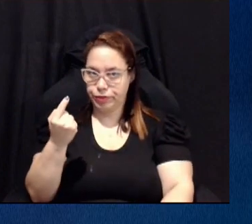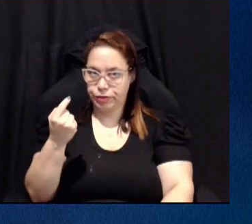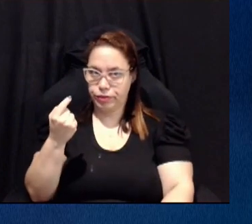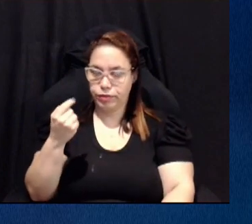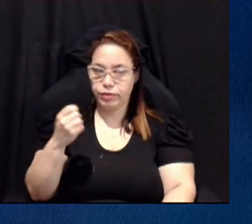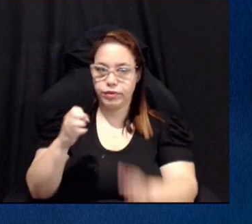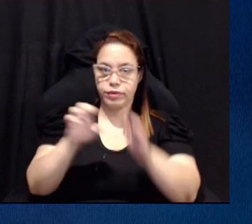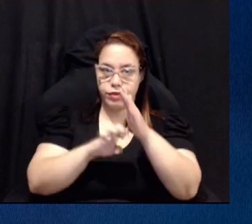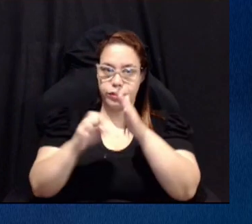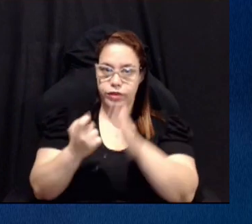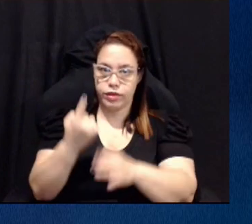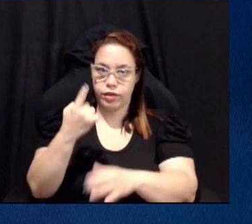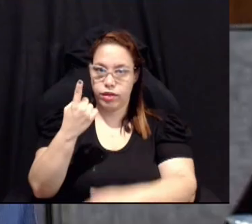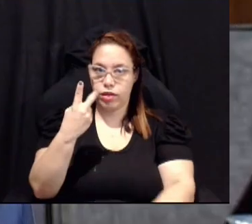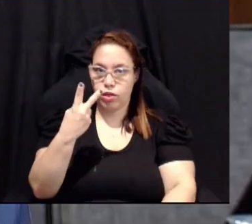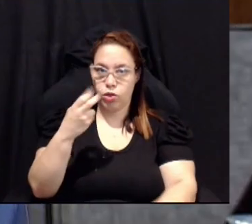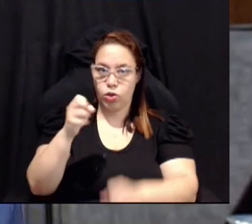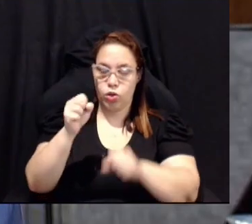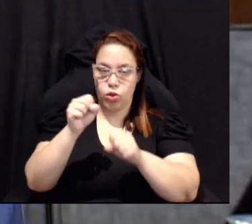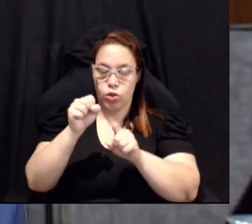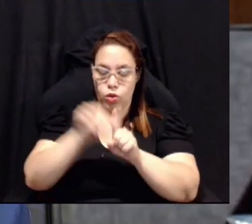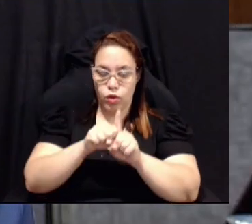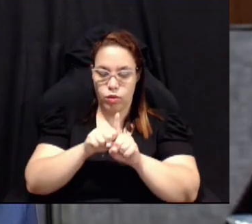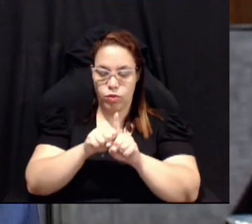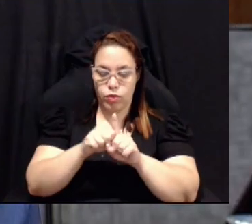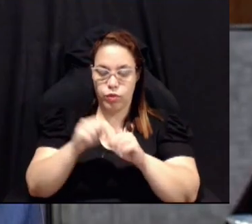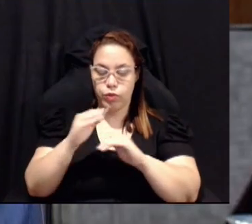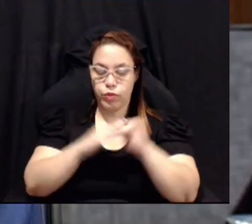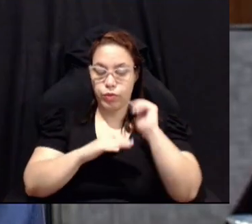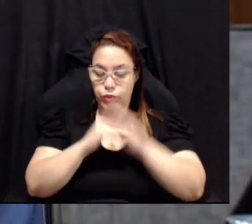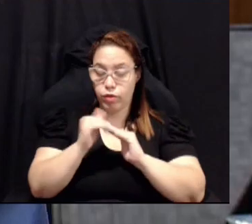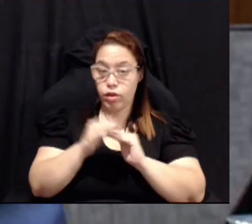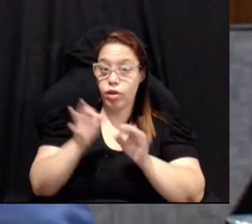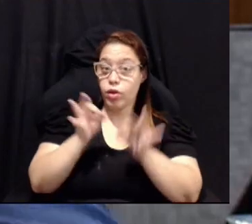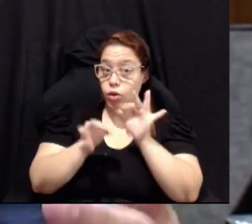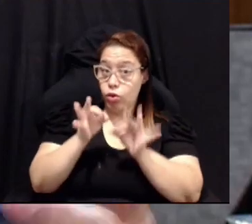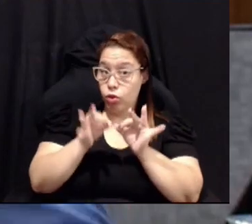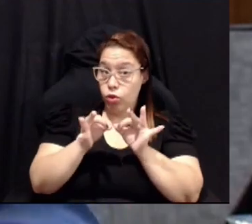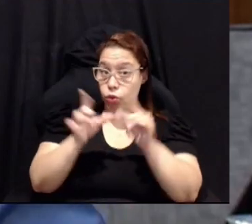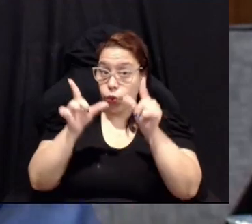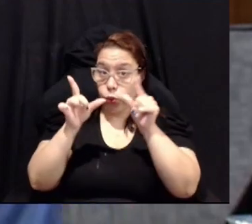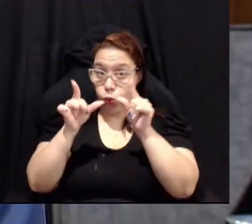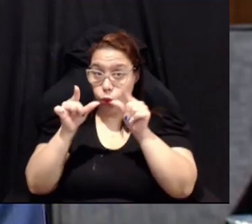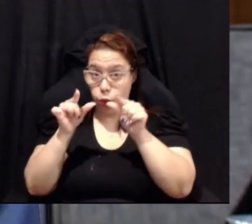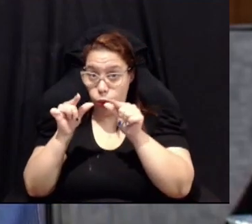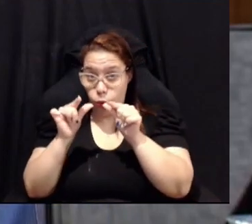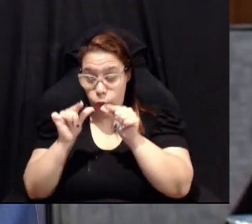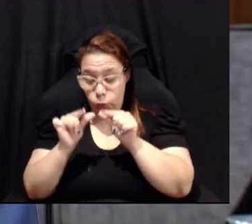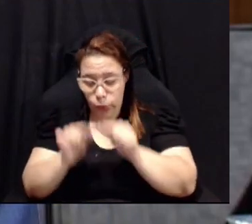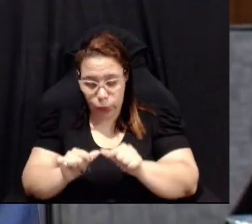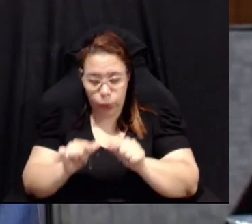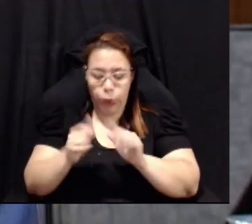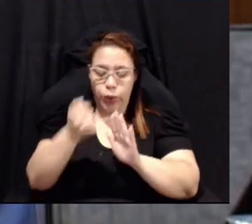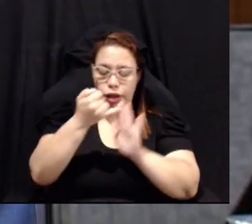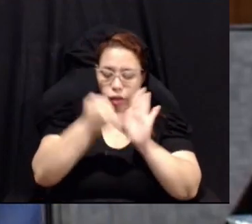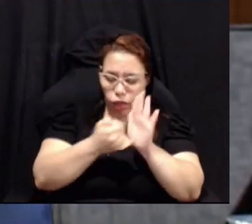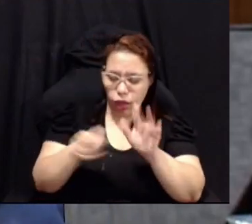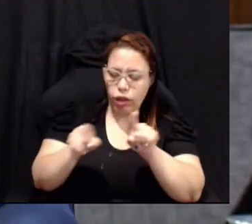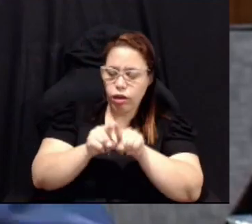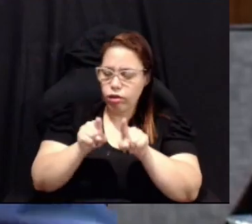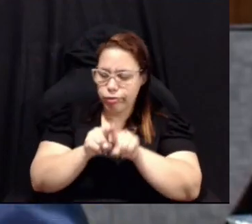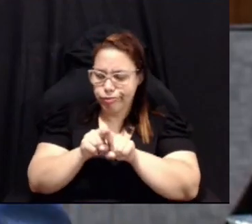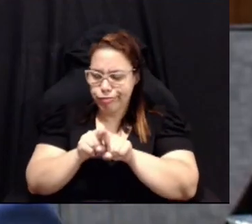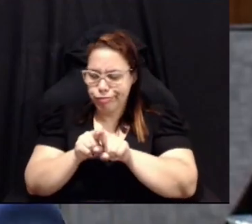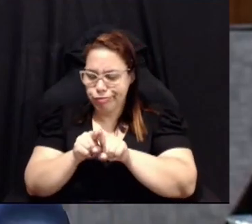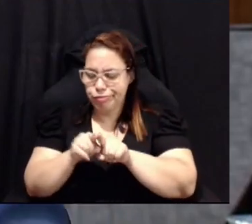primeiros 12 meses de atividades. A ideia justamente é tentar reduzir ao máximo, reduzir as taxas também desses pequenos empresários. Para